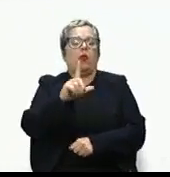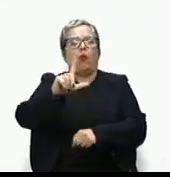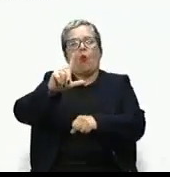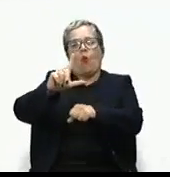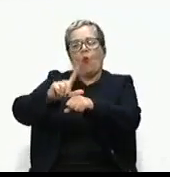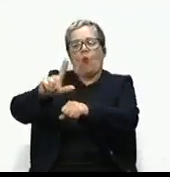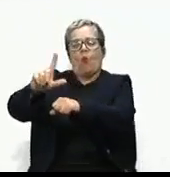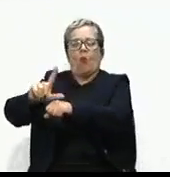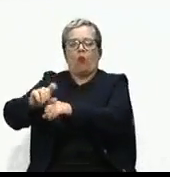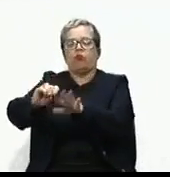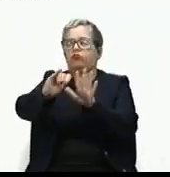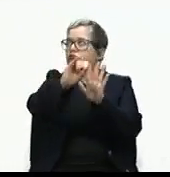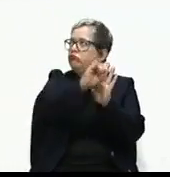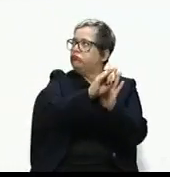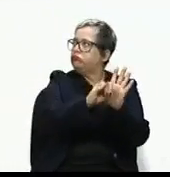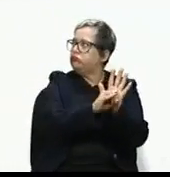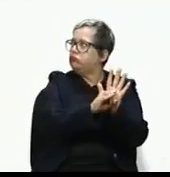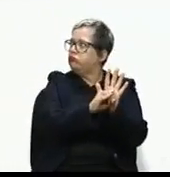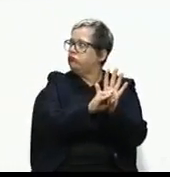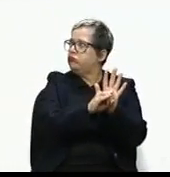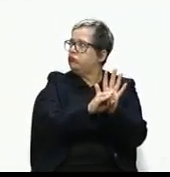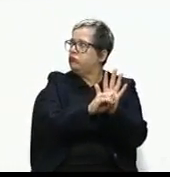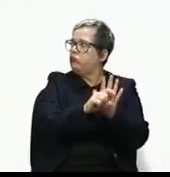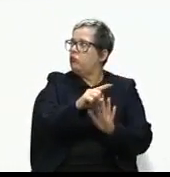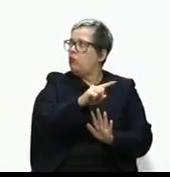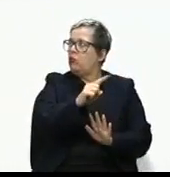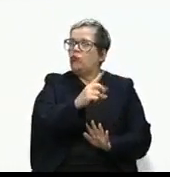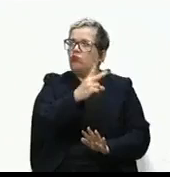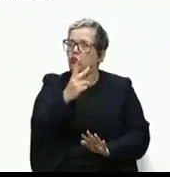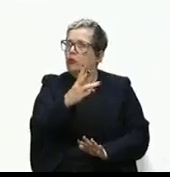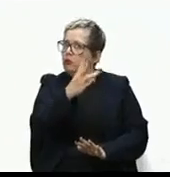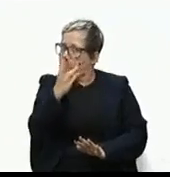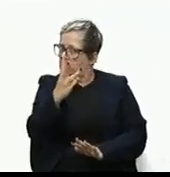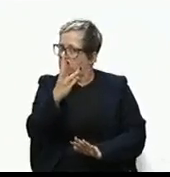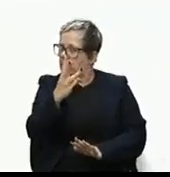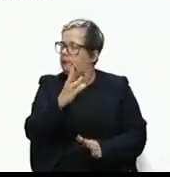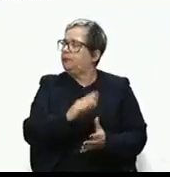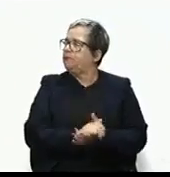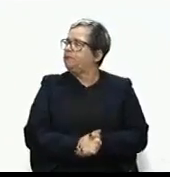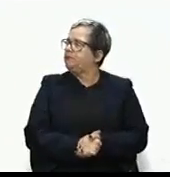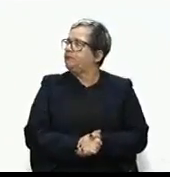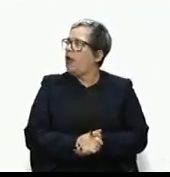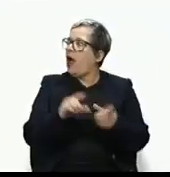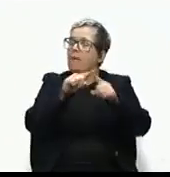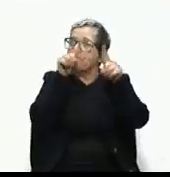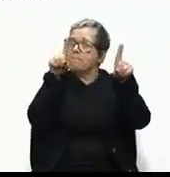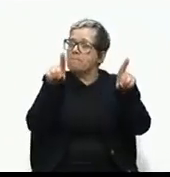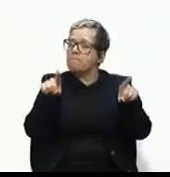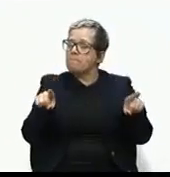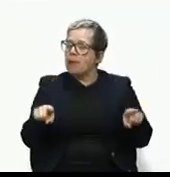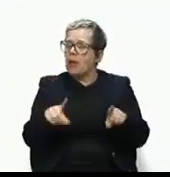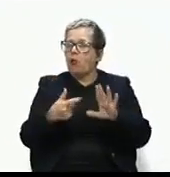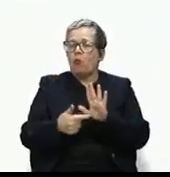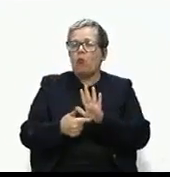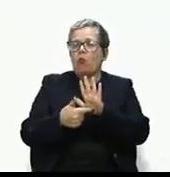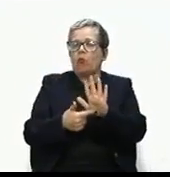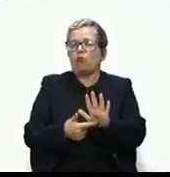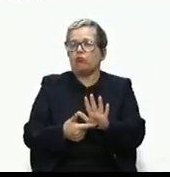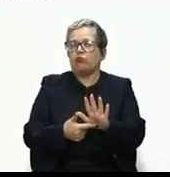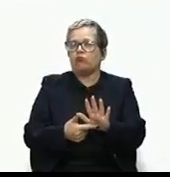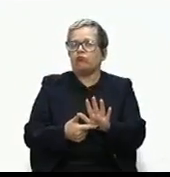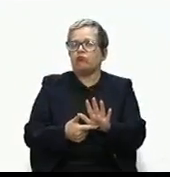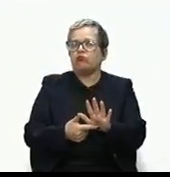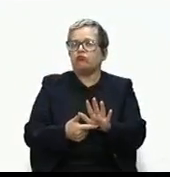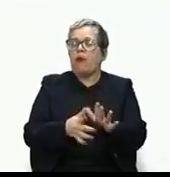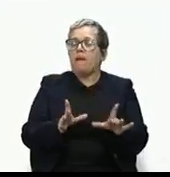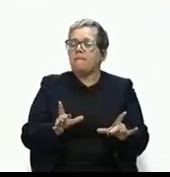lojas identificadas por 1, 2 e 3. A matriz a seguir apresenta o faturamento